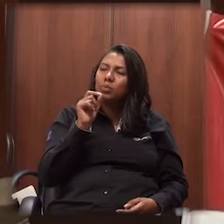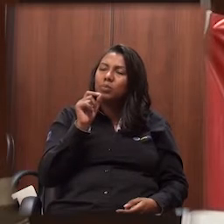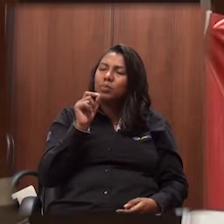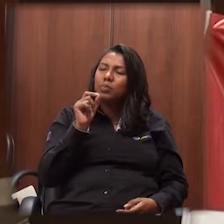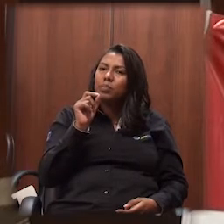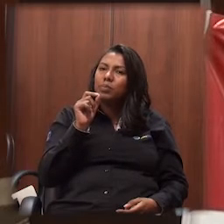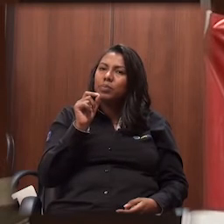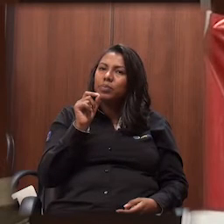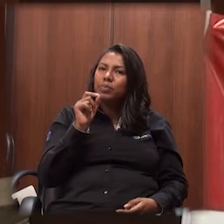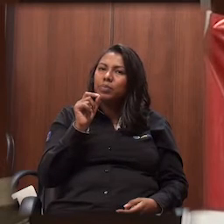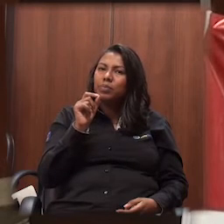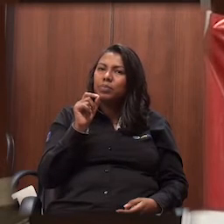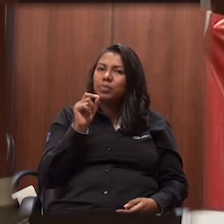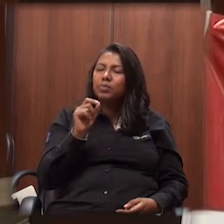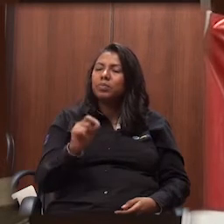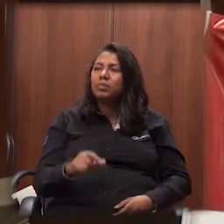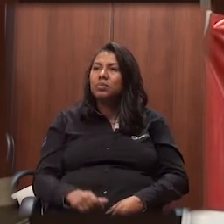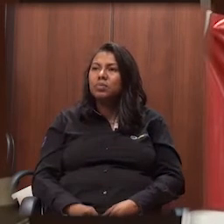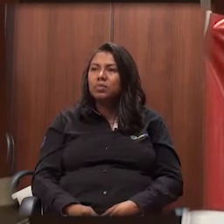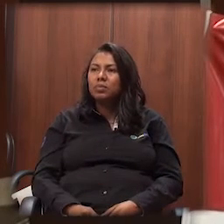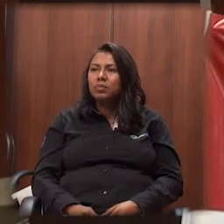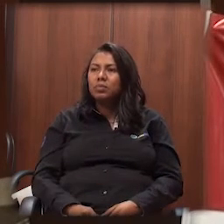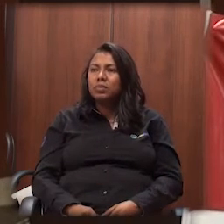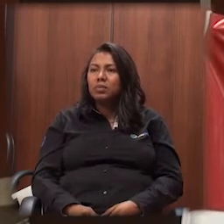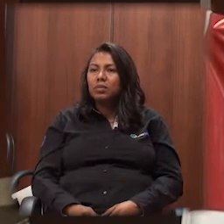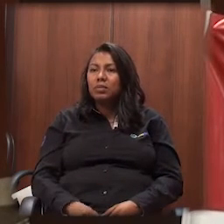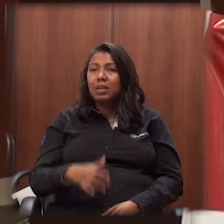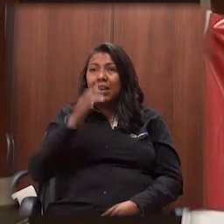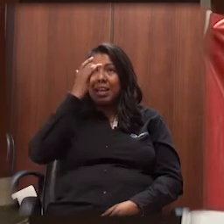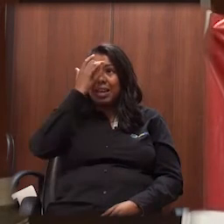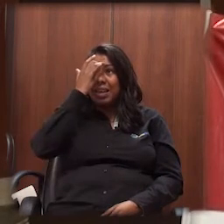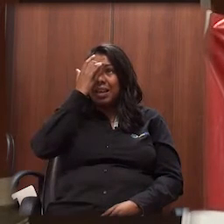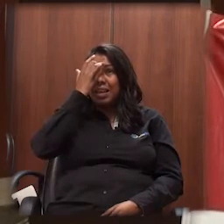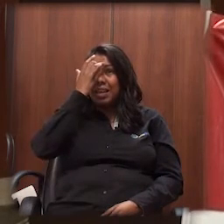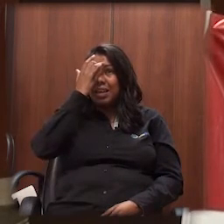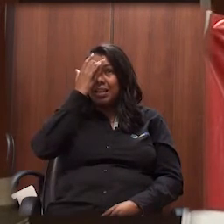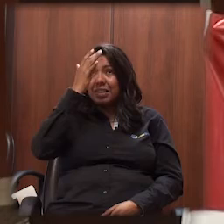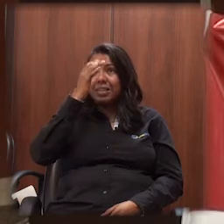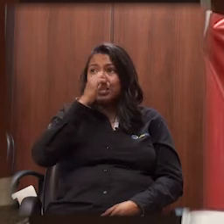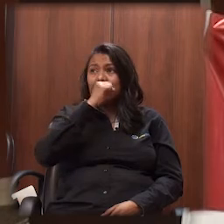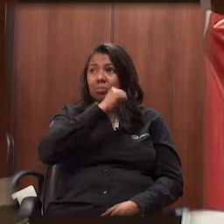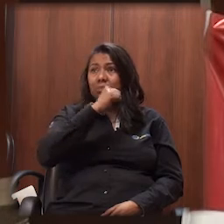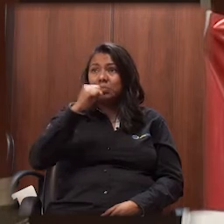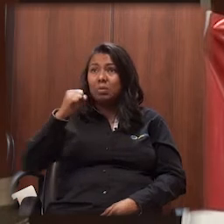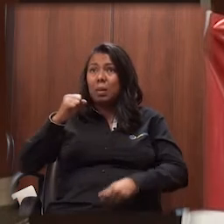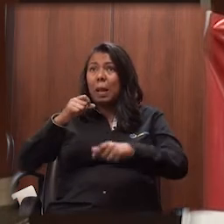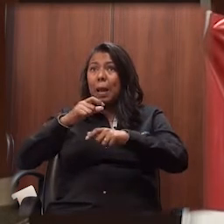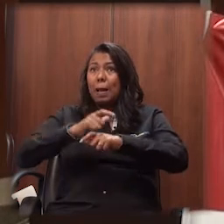enfim, as nossas facilidades em gerar o maior índice de homicídios da história do país,